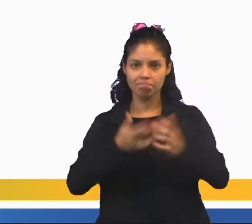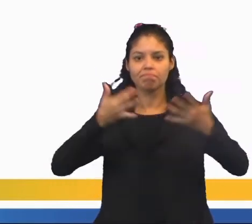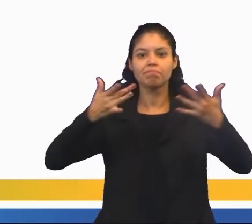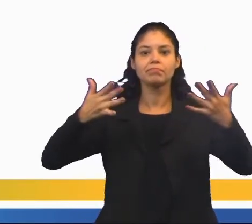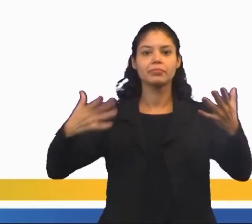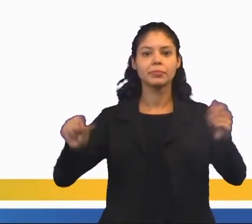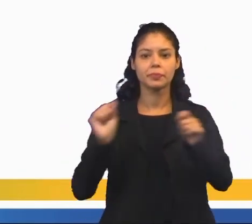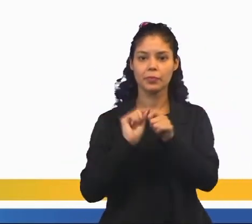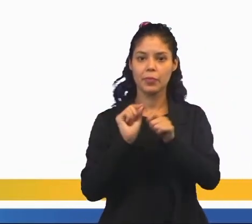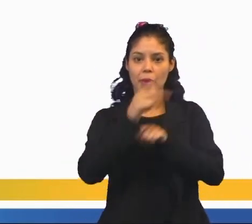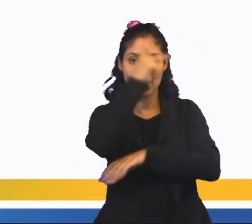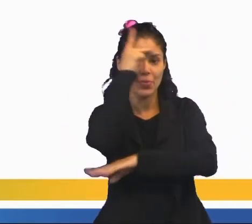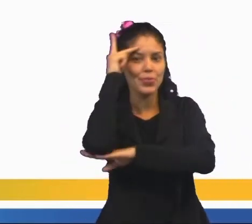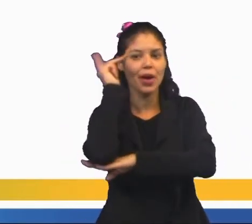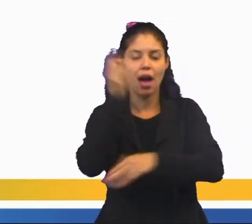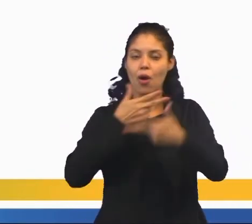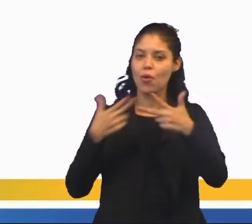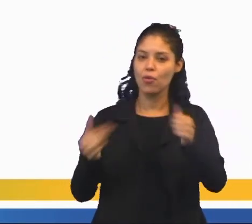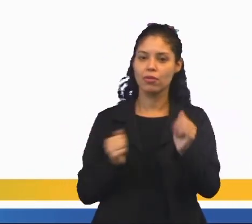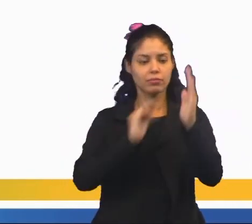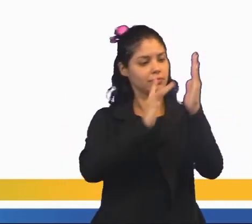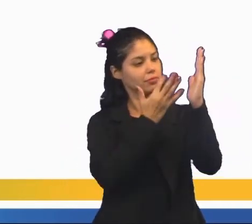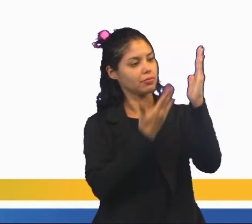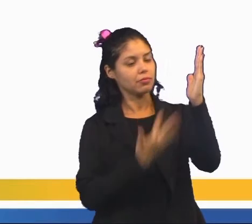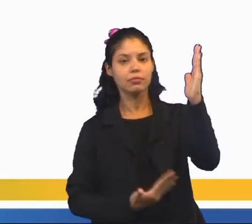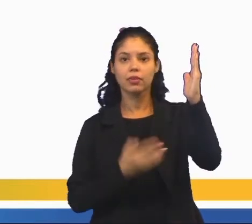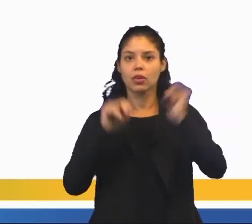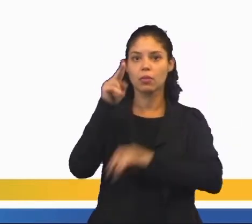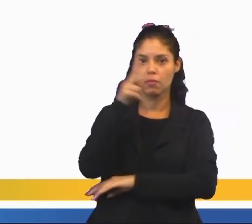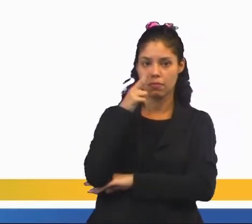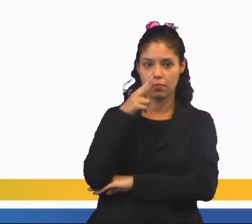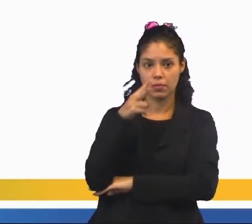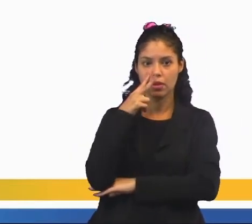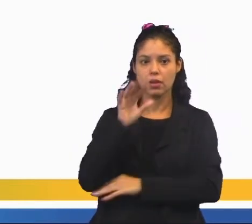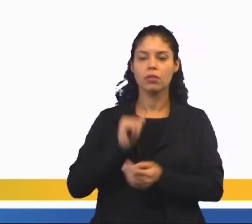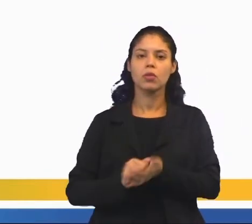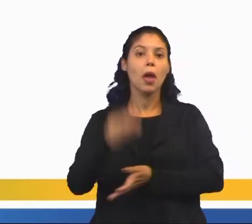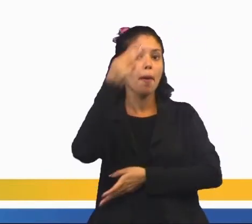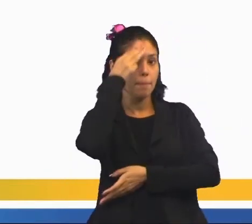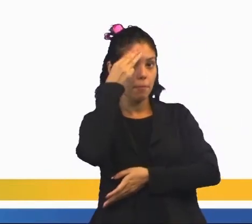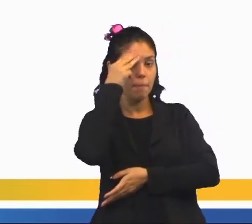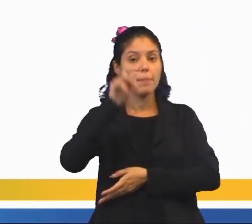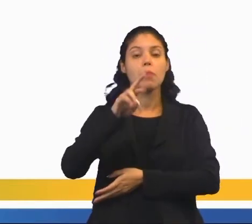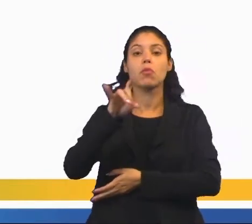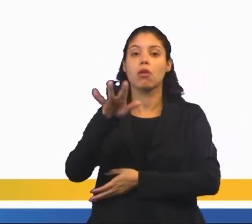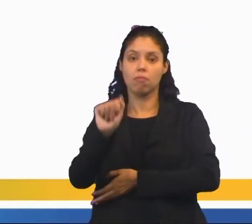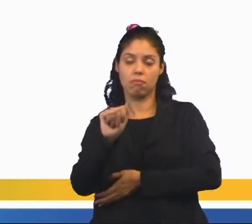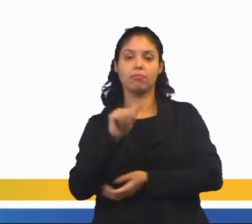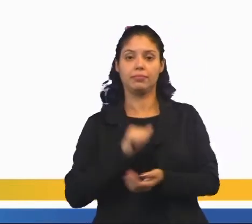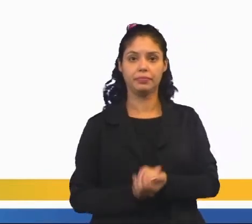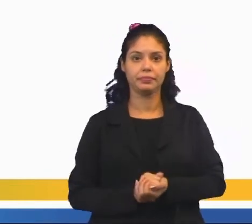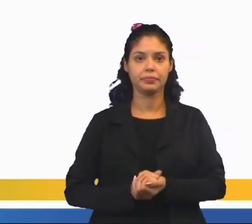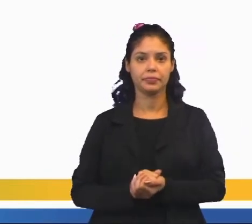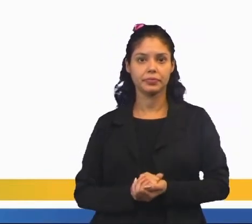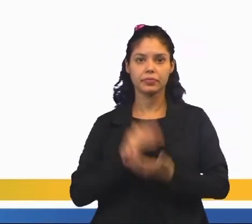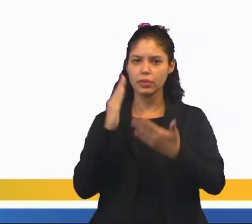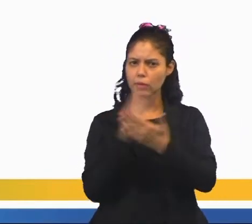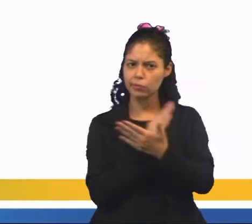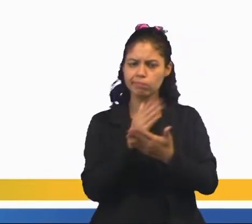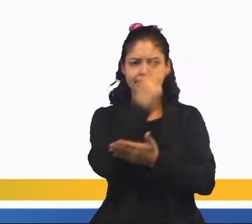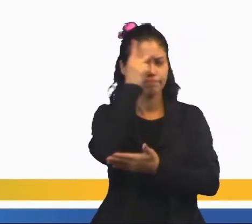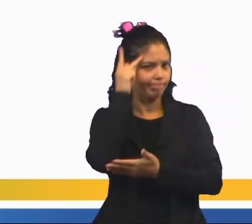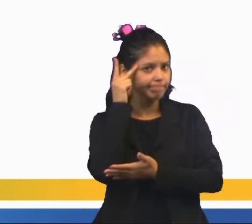comemorar os efeitos de pessoa ou coisas ilustres e notáveis, um memorial, né? Um memorial de